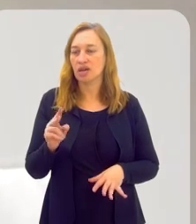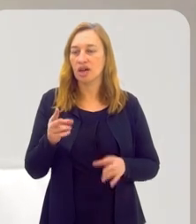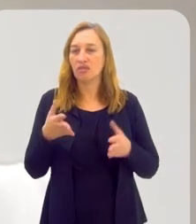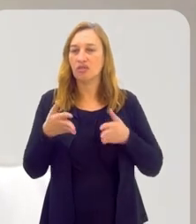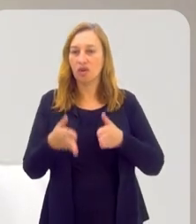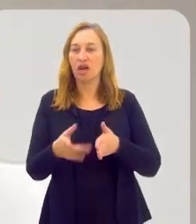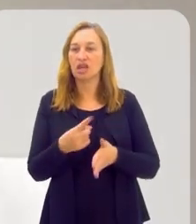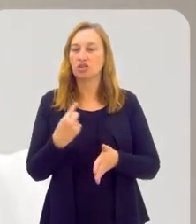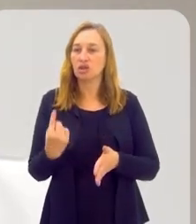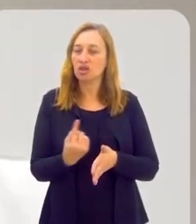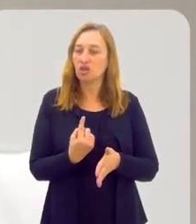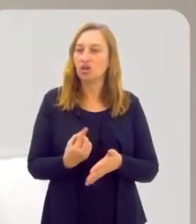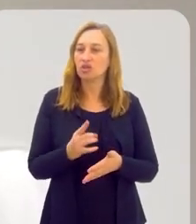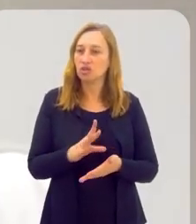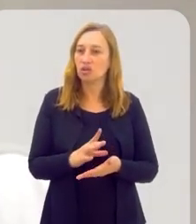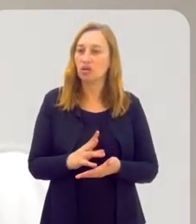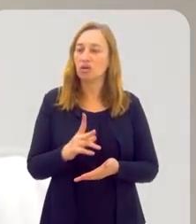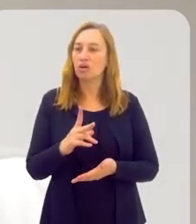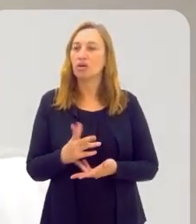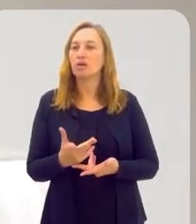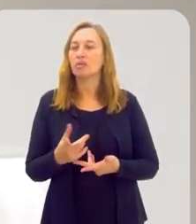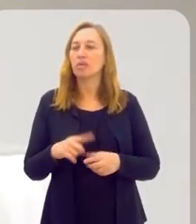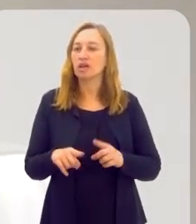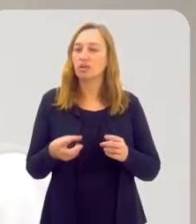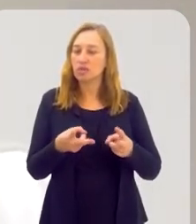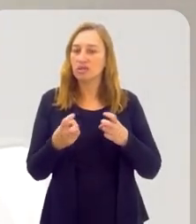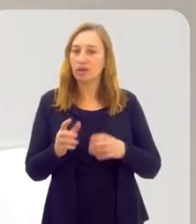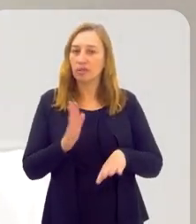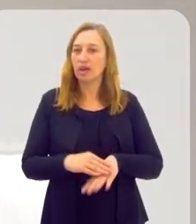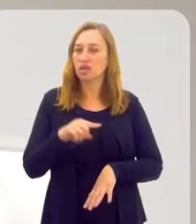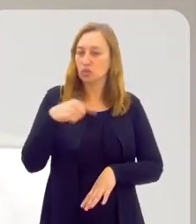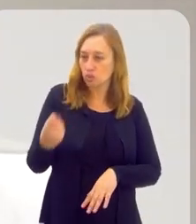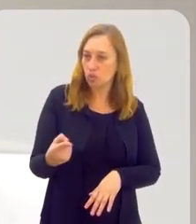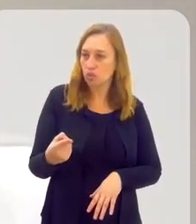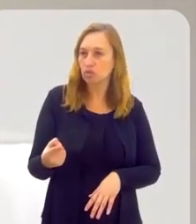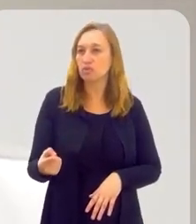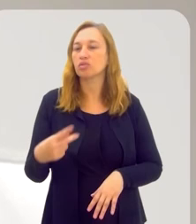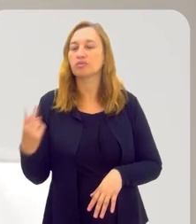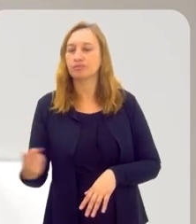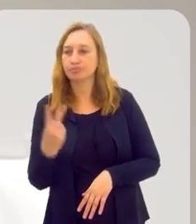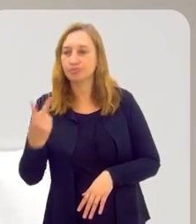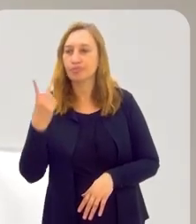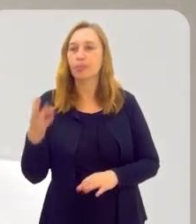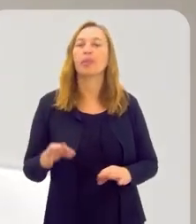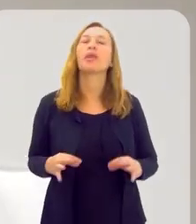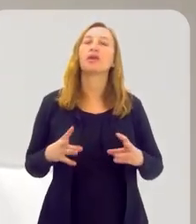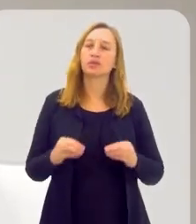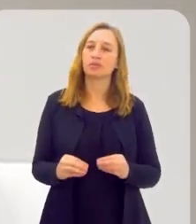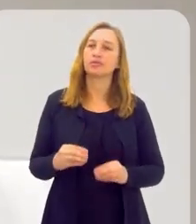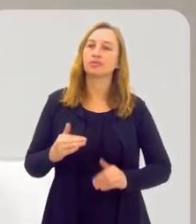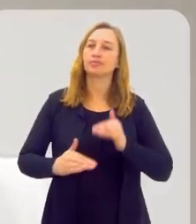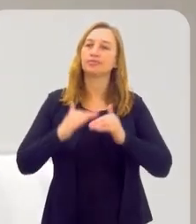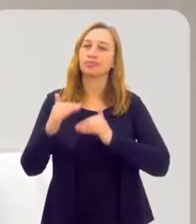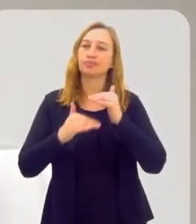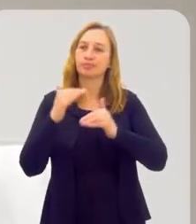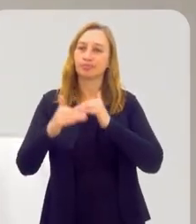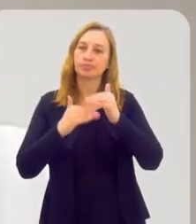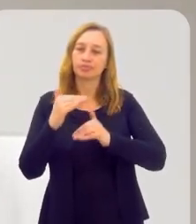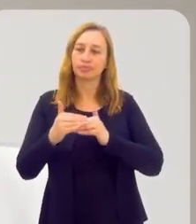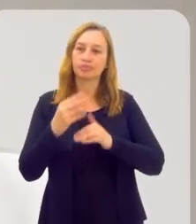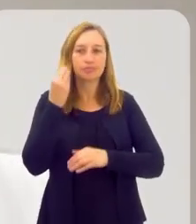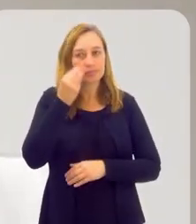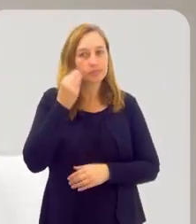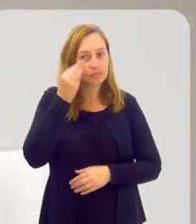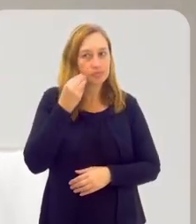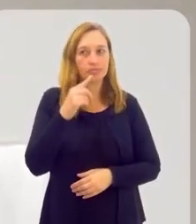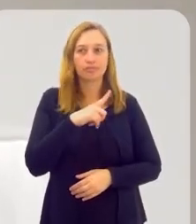centrados apenas em nós, e consigamos estar um bocadinho mais atentos ao outro. Portanto, esses valores todos nós vamos desenvolvendo com